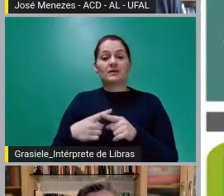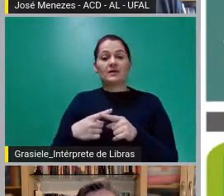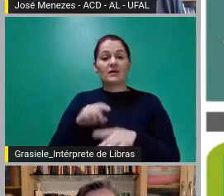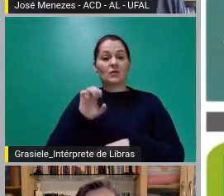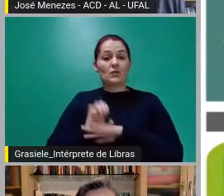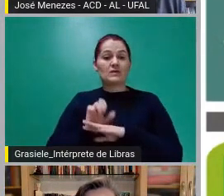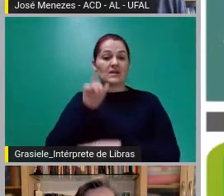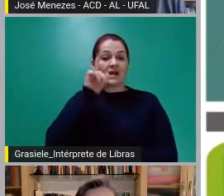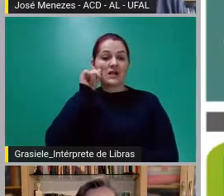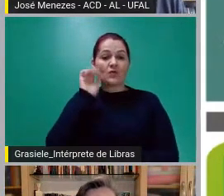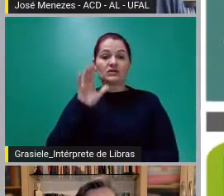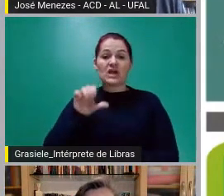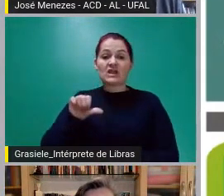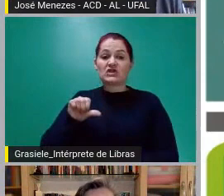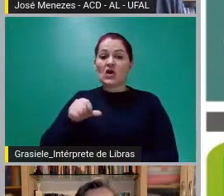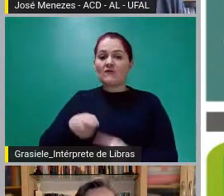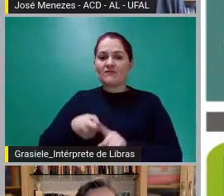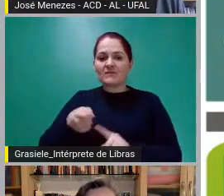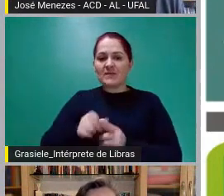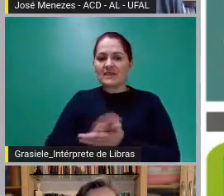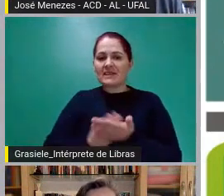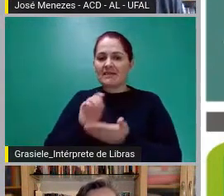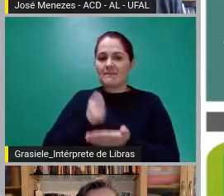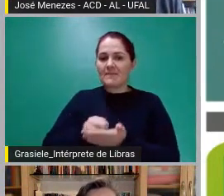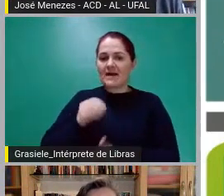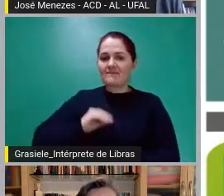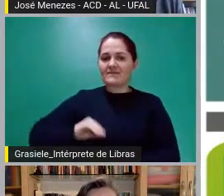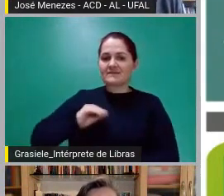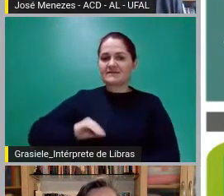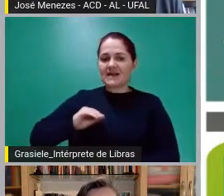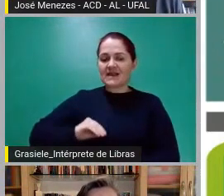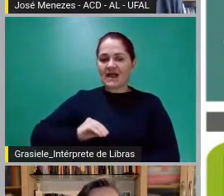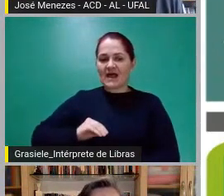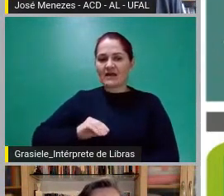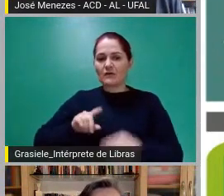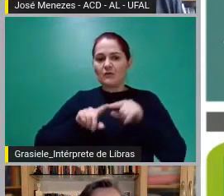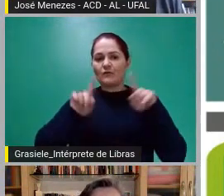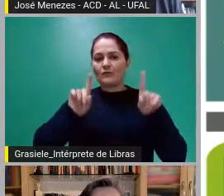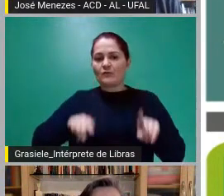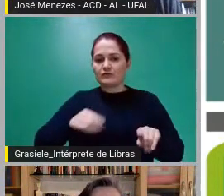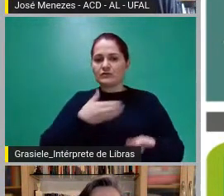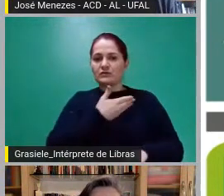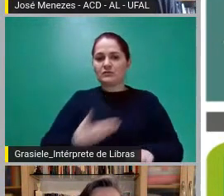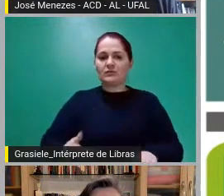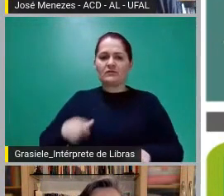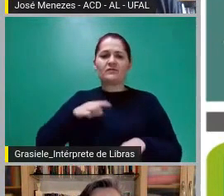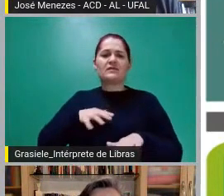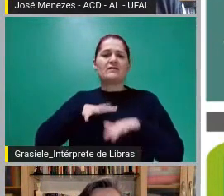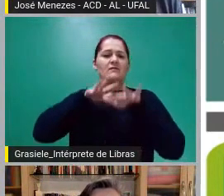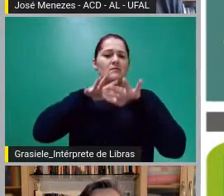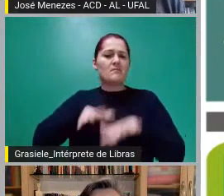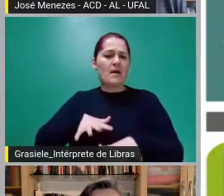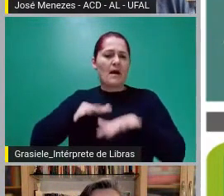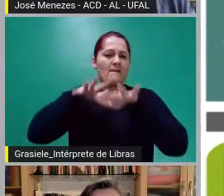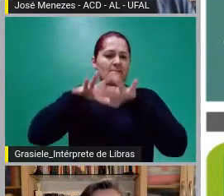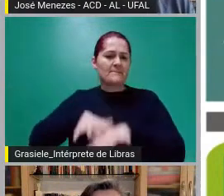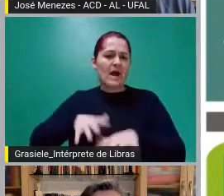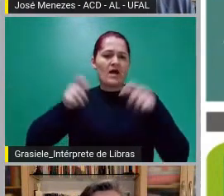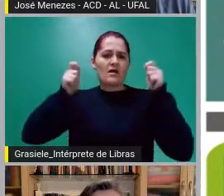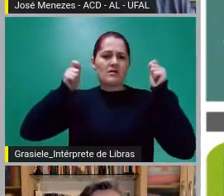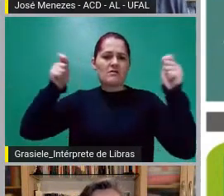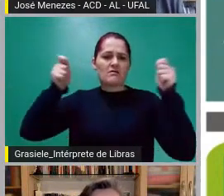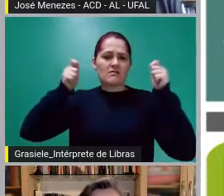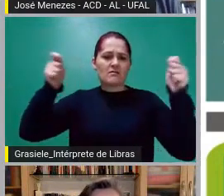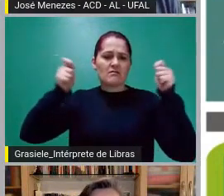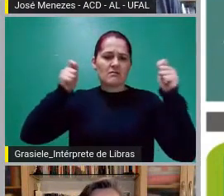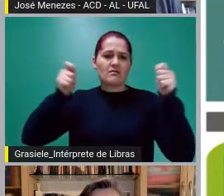públicos. Militares, civis, todos se mobilizaram, fizeram uma grande passeata, foram para a porta da Assembleia Legislativa e levou à